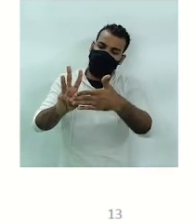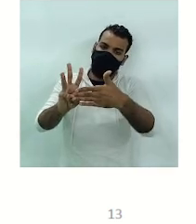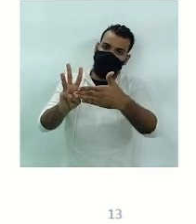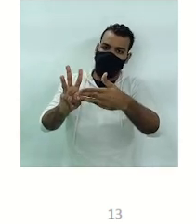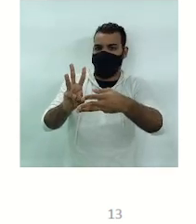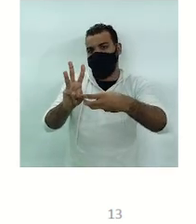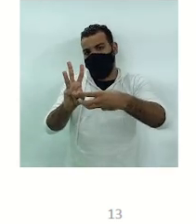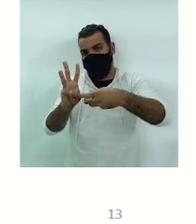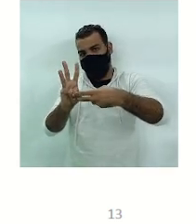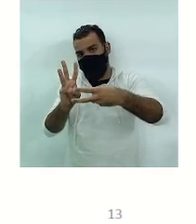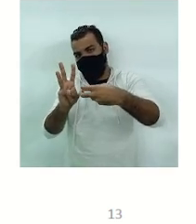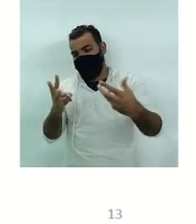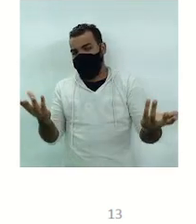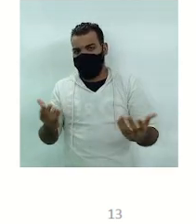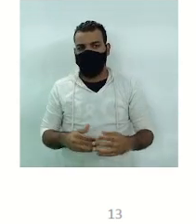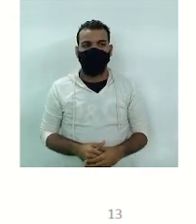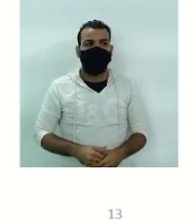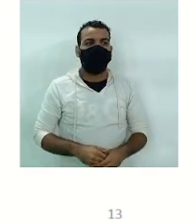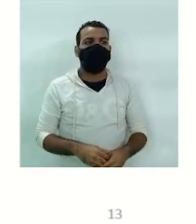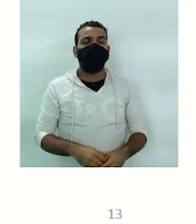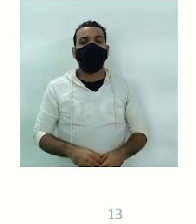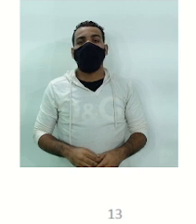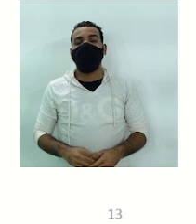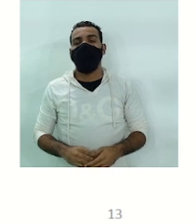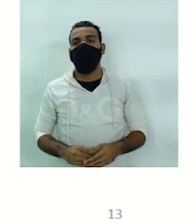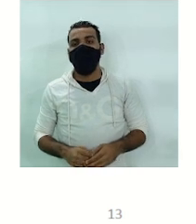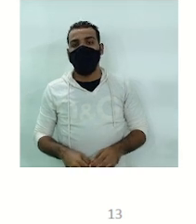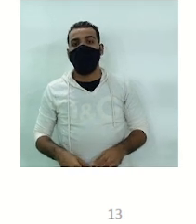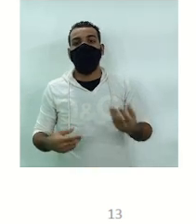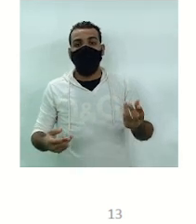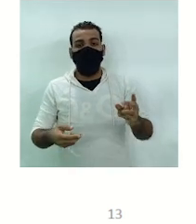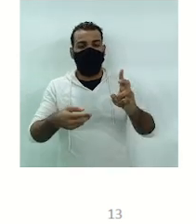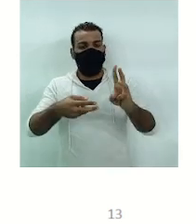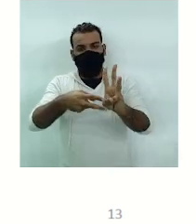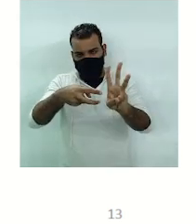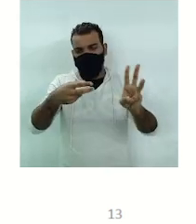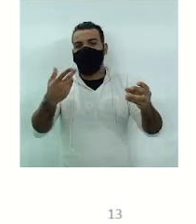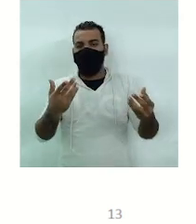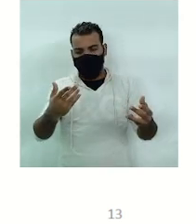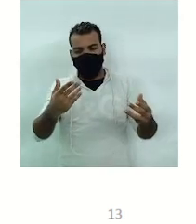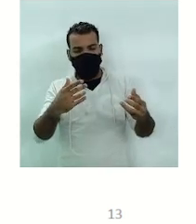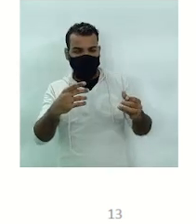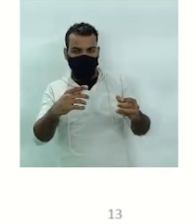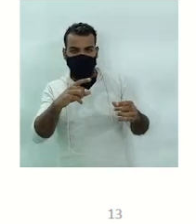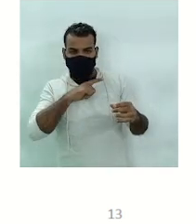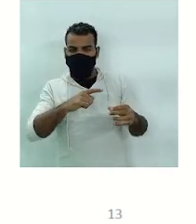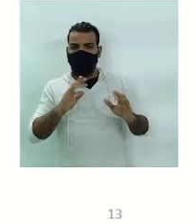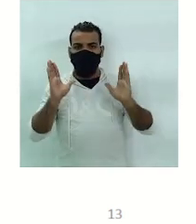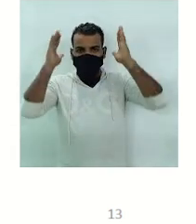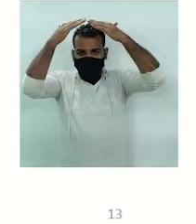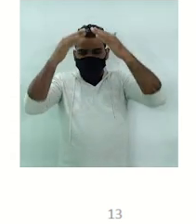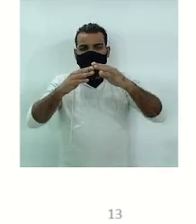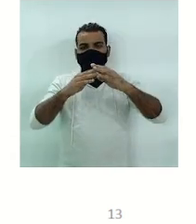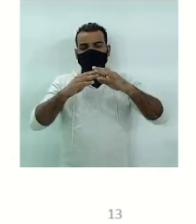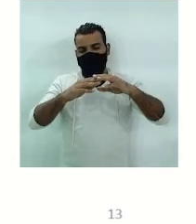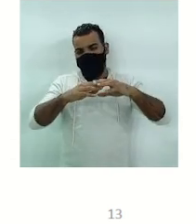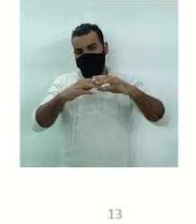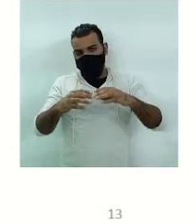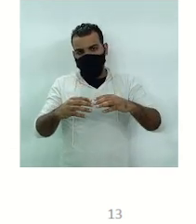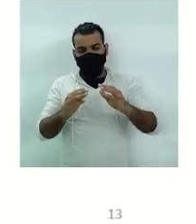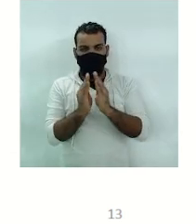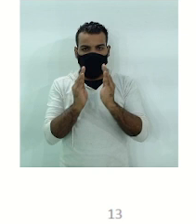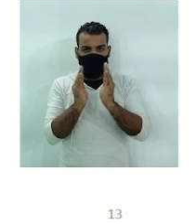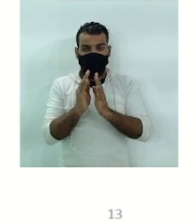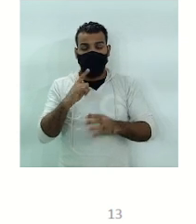de batismo, nomeava papas, bailes tribais, orações. Sua companheira era chamada